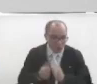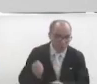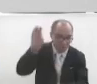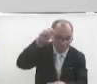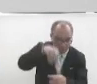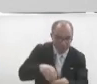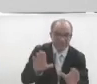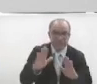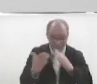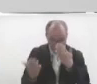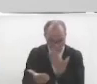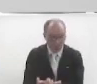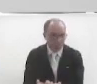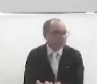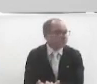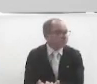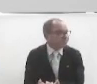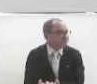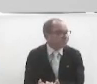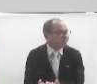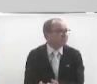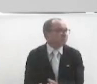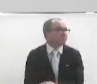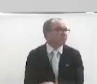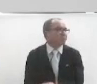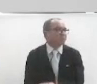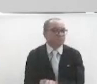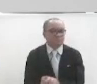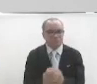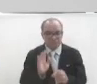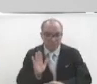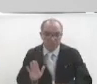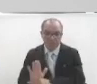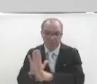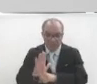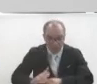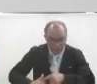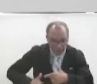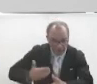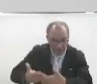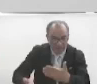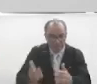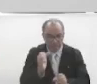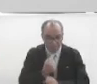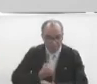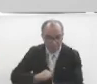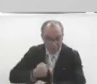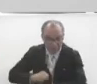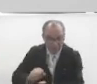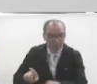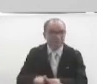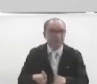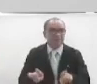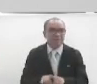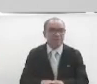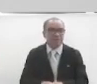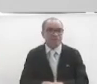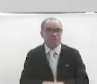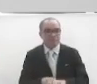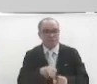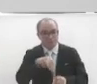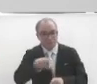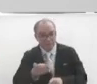o que são surdas e Sudeste quadro de apoio permanente auxiliar de serviços gerais e